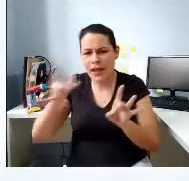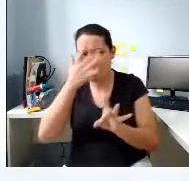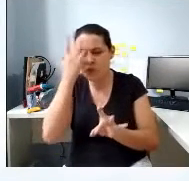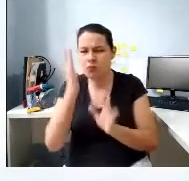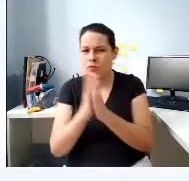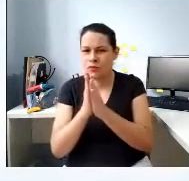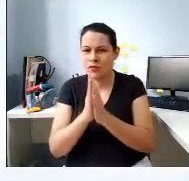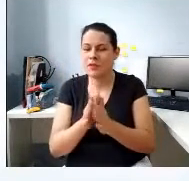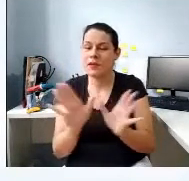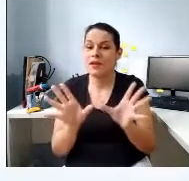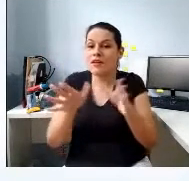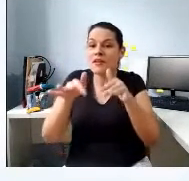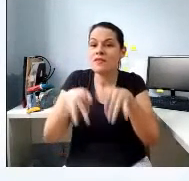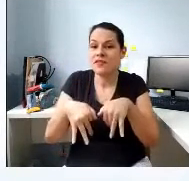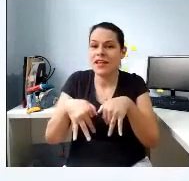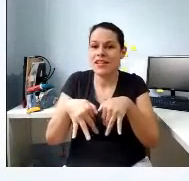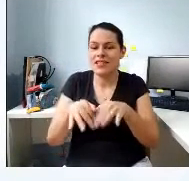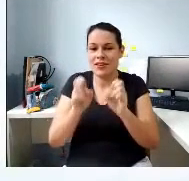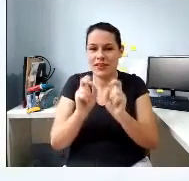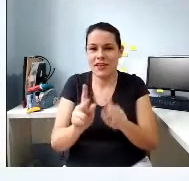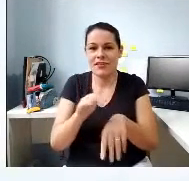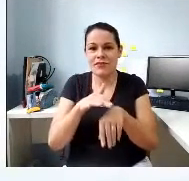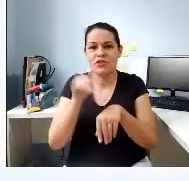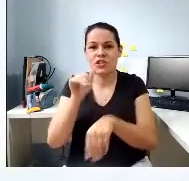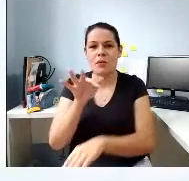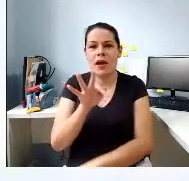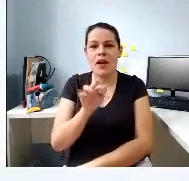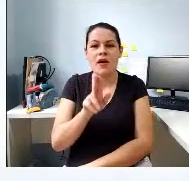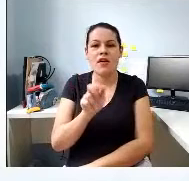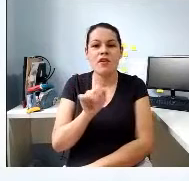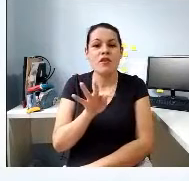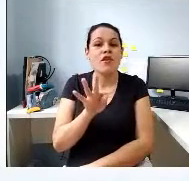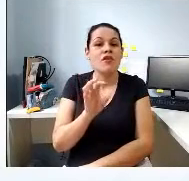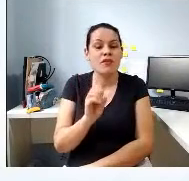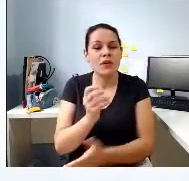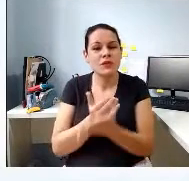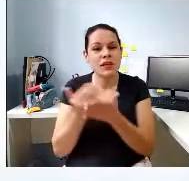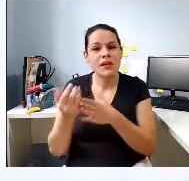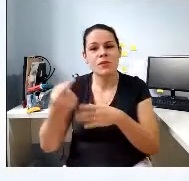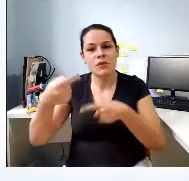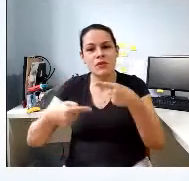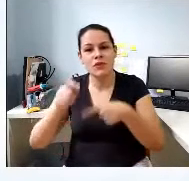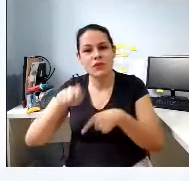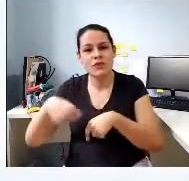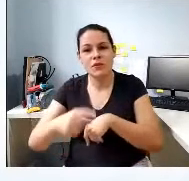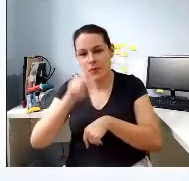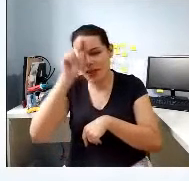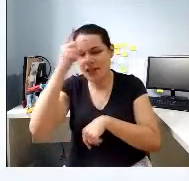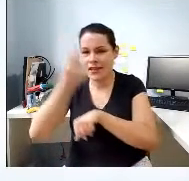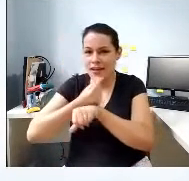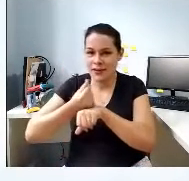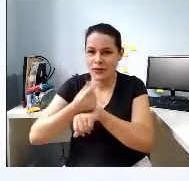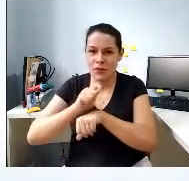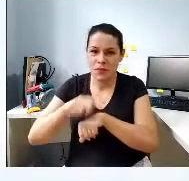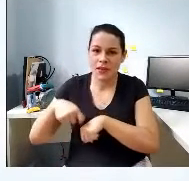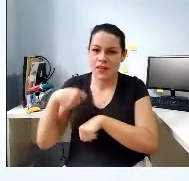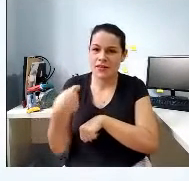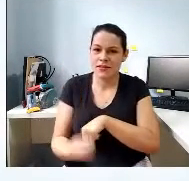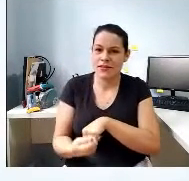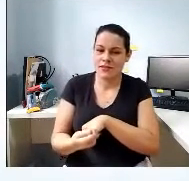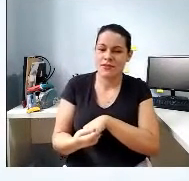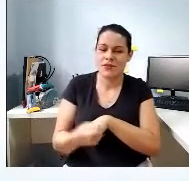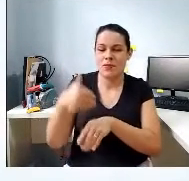fechamento. Eu quero começar com o Fausto, até porque foi ele que começou a colocar a questão da economia em relação às eleições de